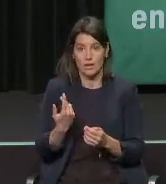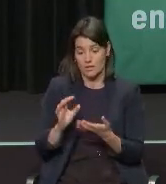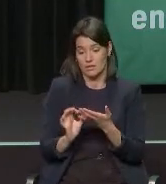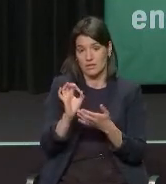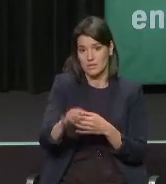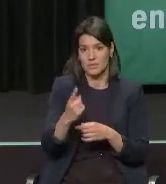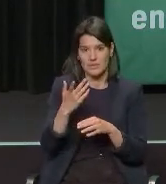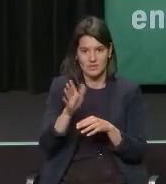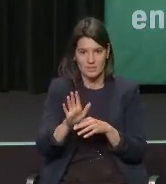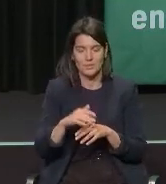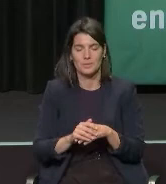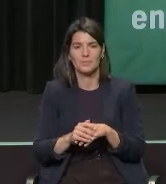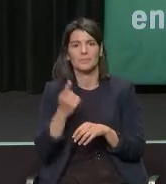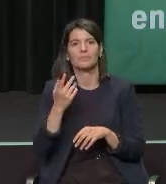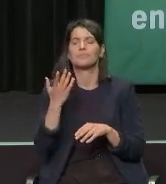exemplo